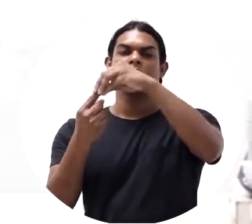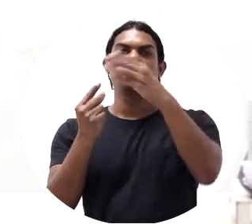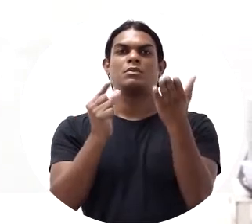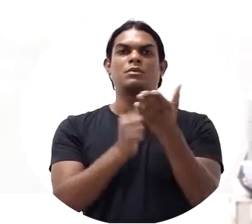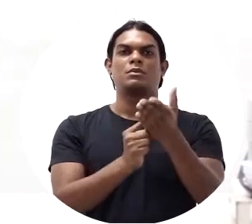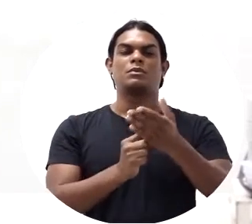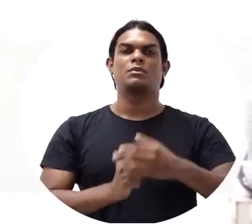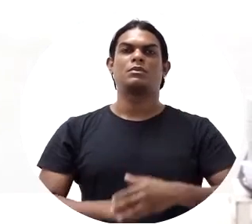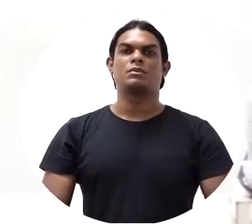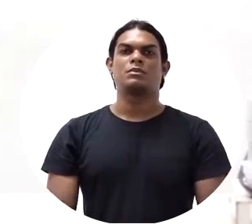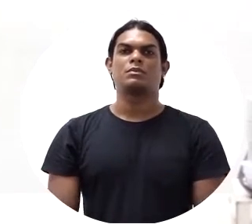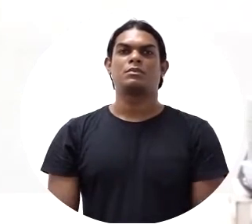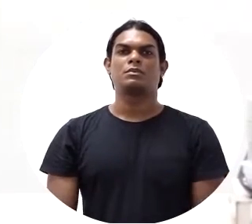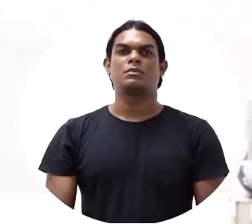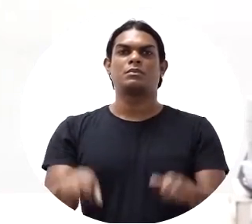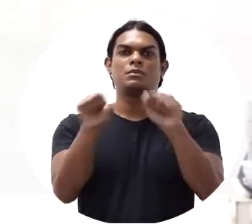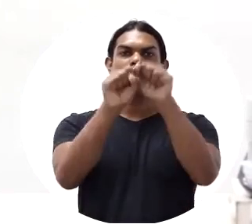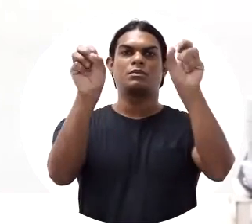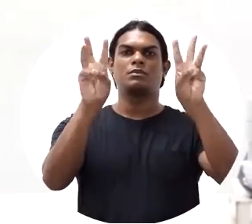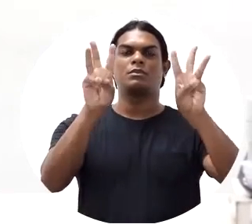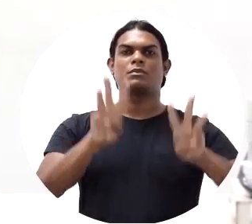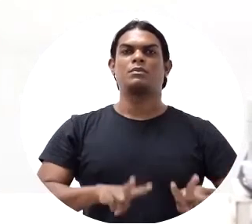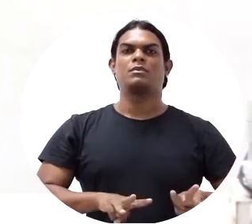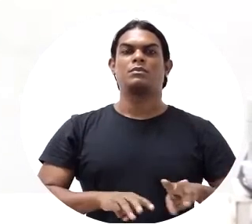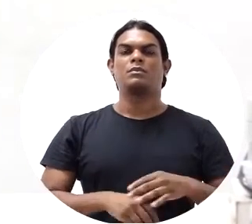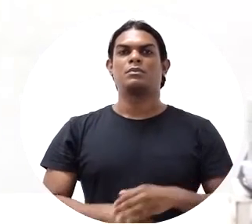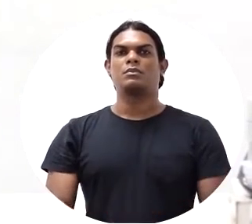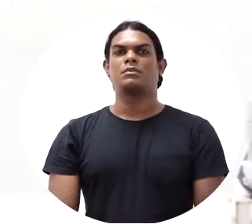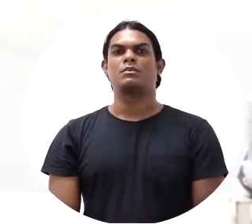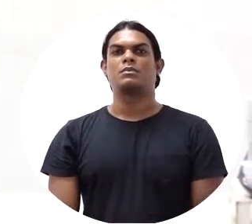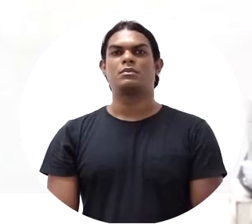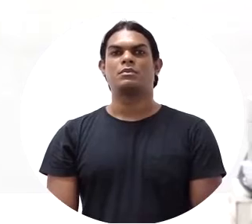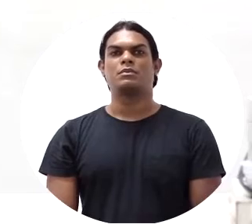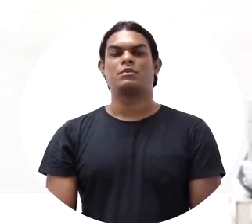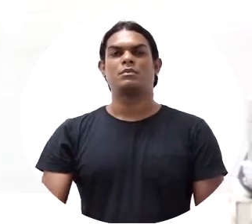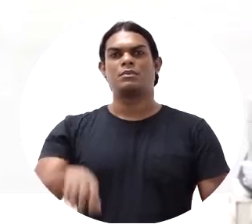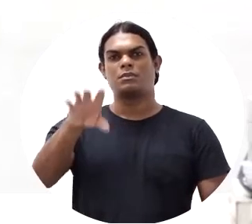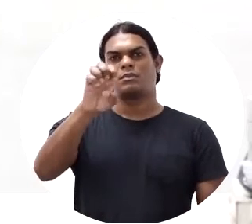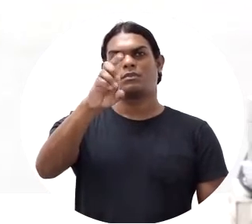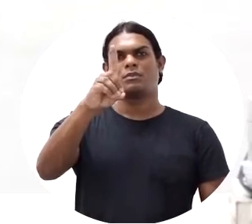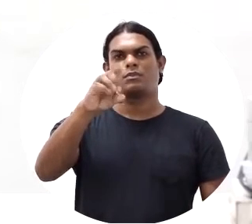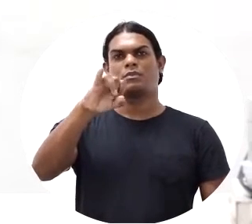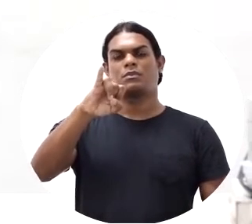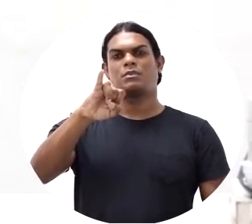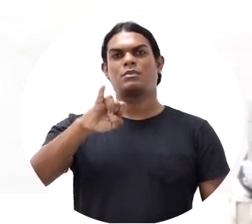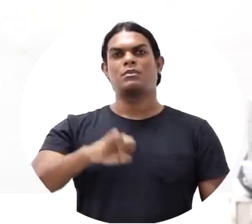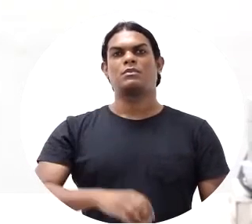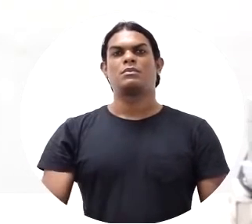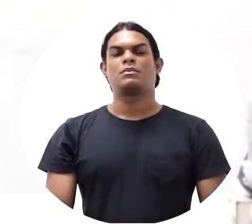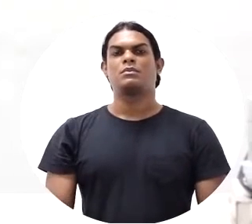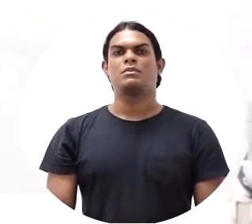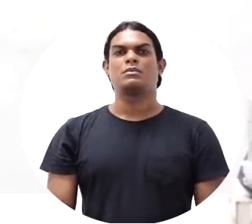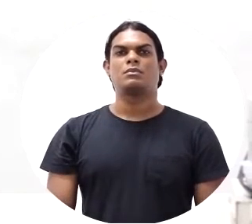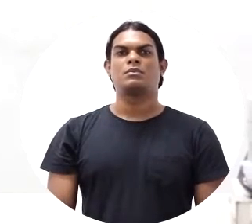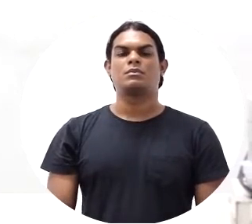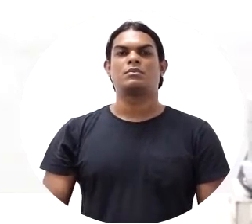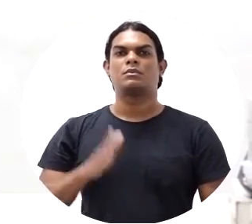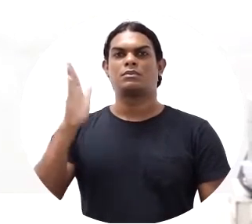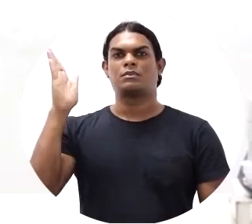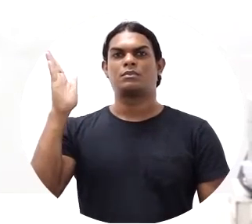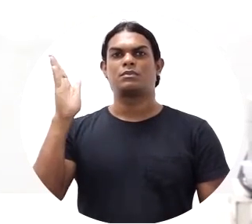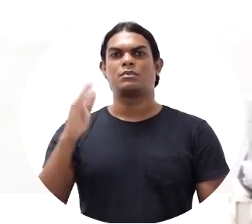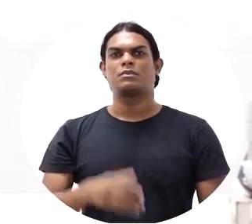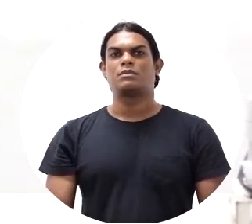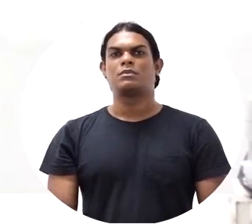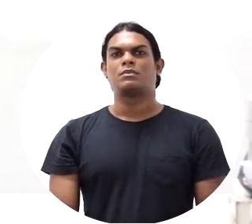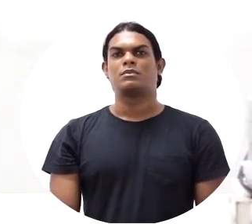transporte, armazenagem e distribuição. O primeiro deles é o software EDI. Então, de acordo com o nosso quadro,